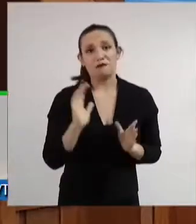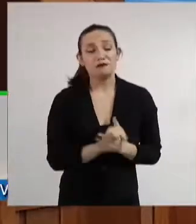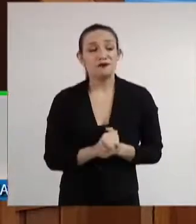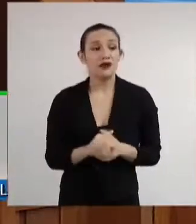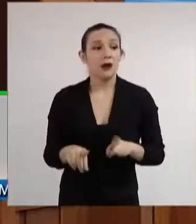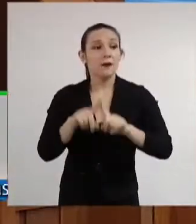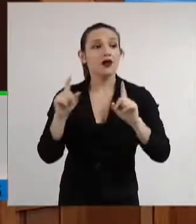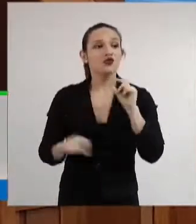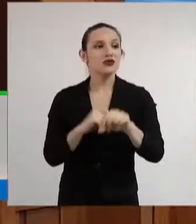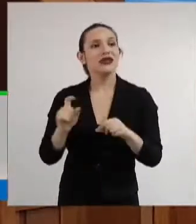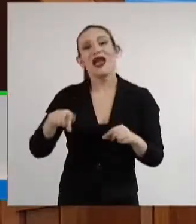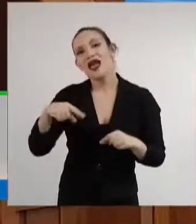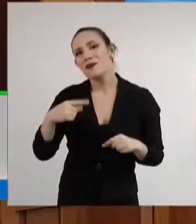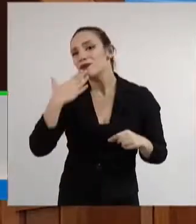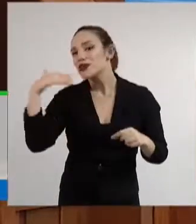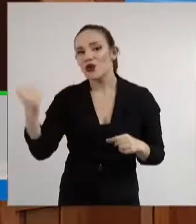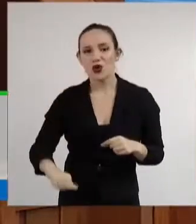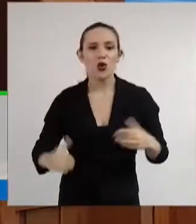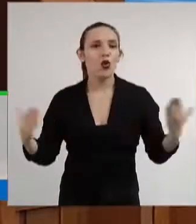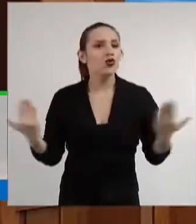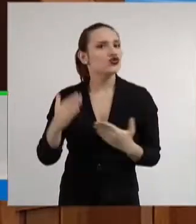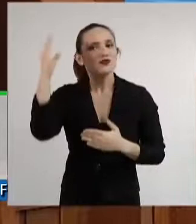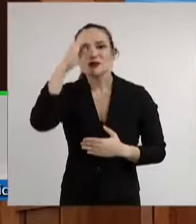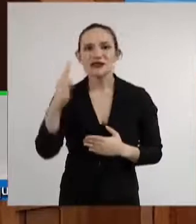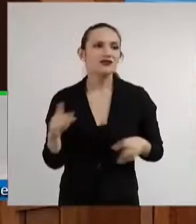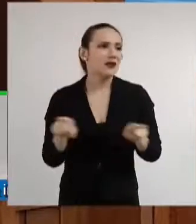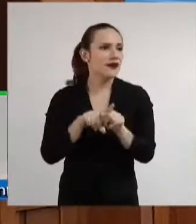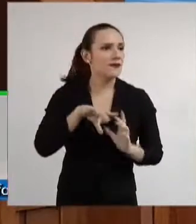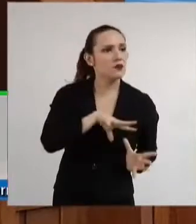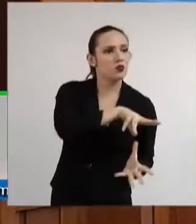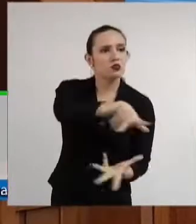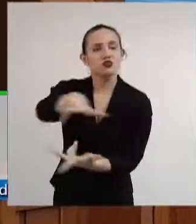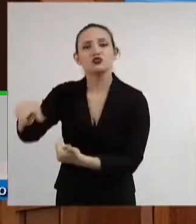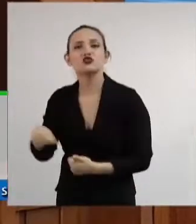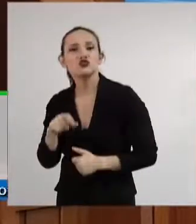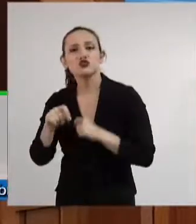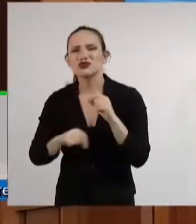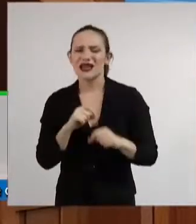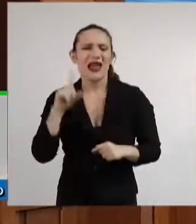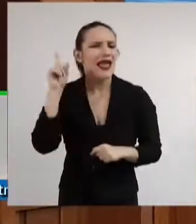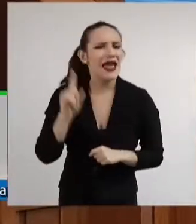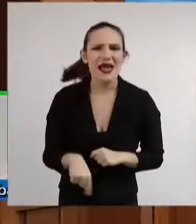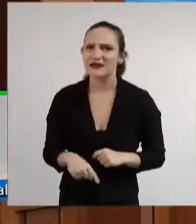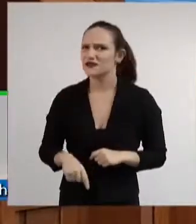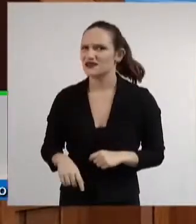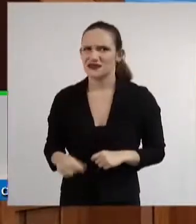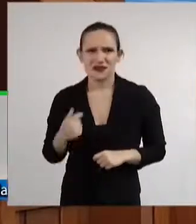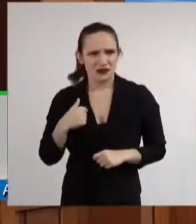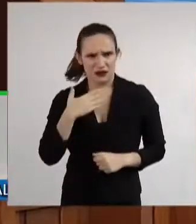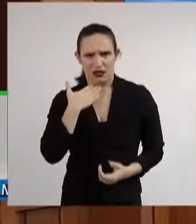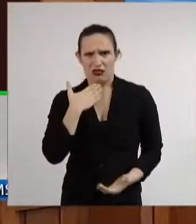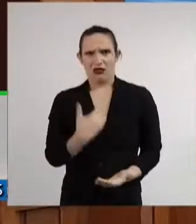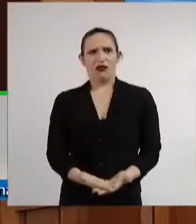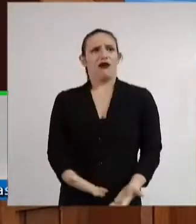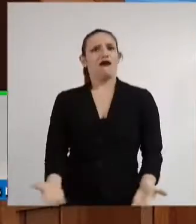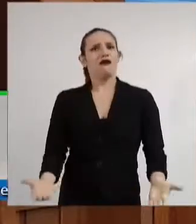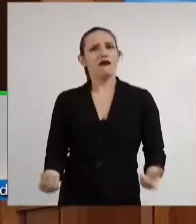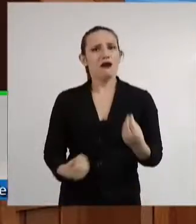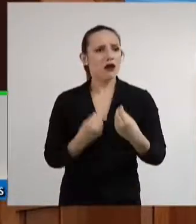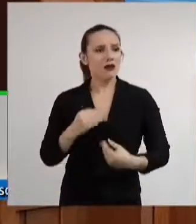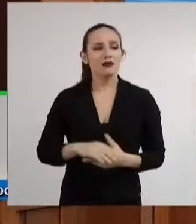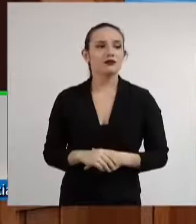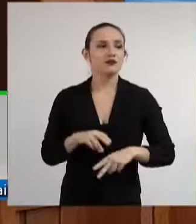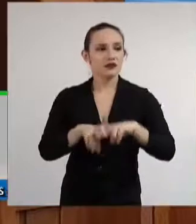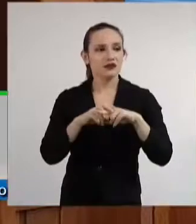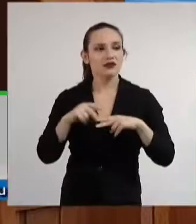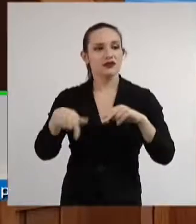cada vez mais a gente tem visto no nosso Brasil e no mundo inteiro cenas aterrorizantes. Portanto, esta